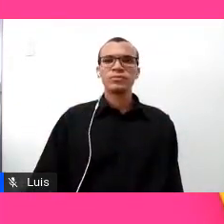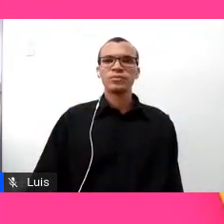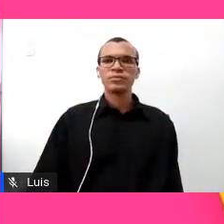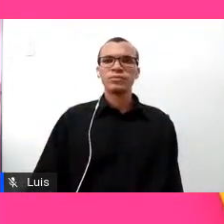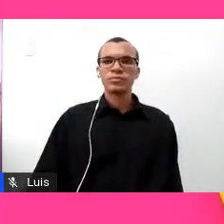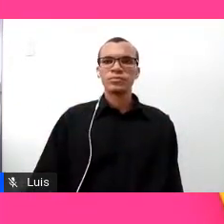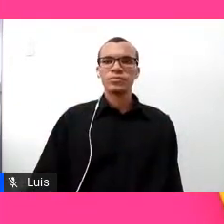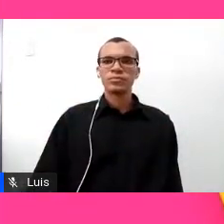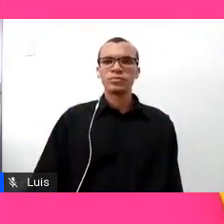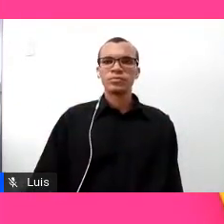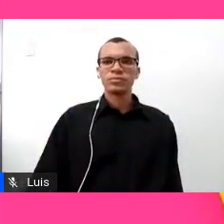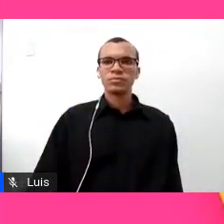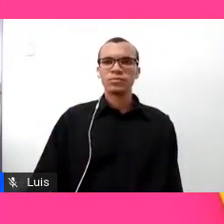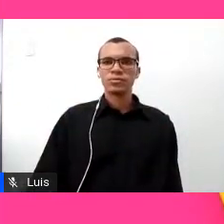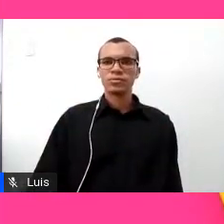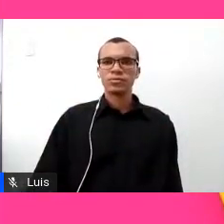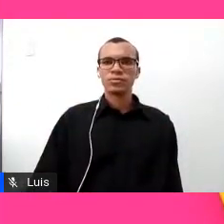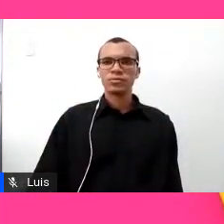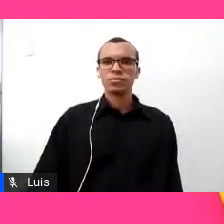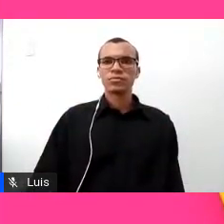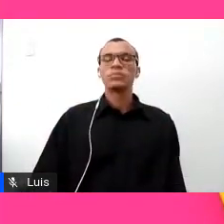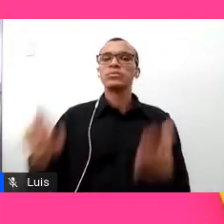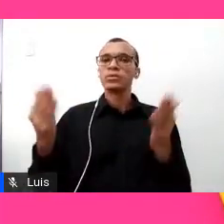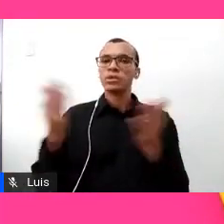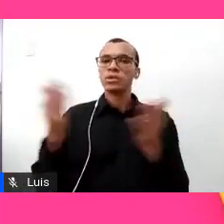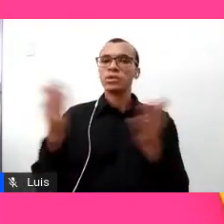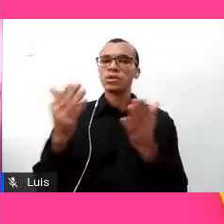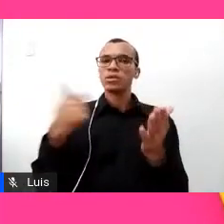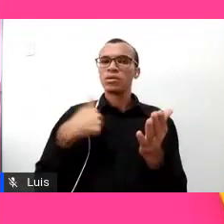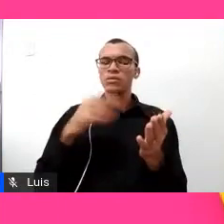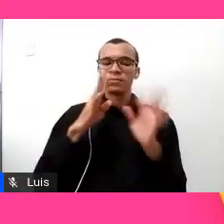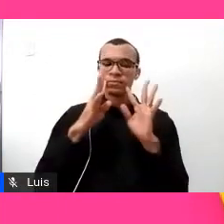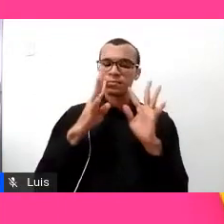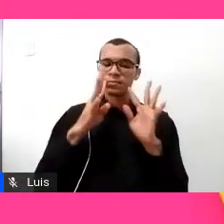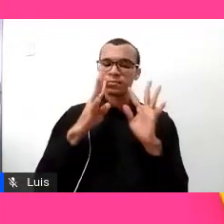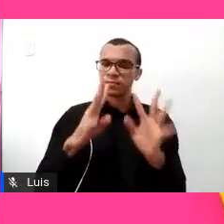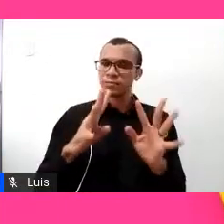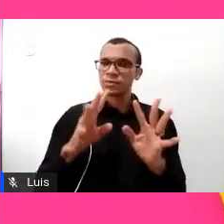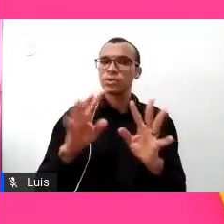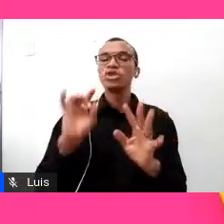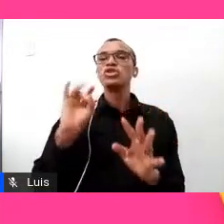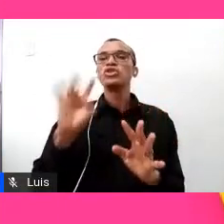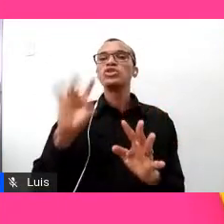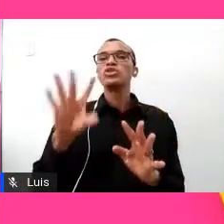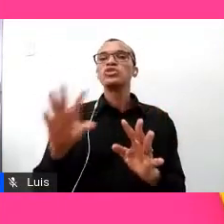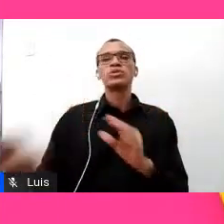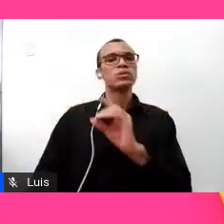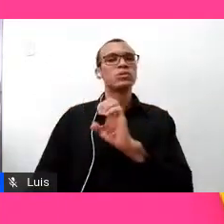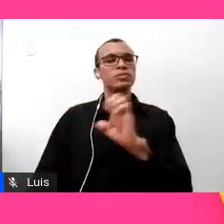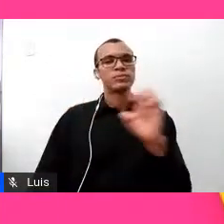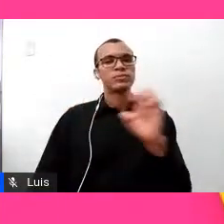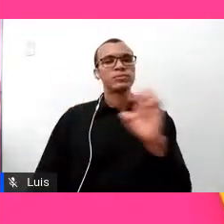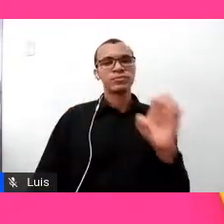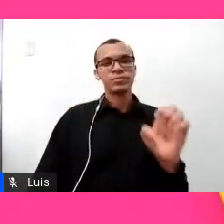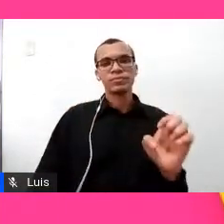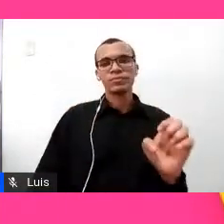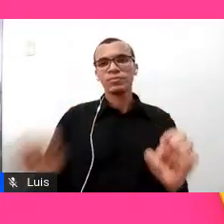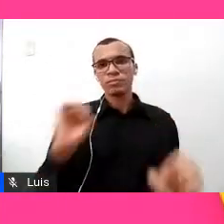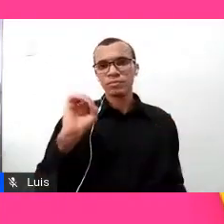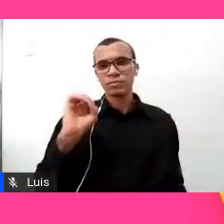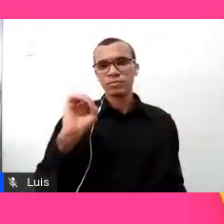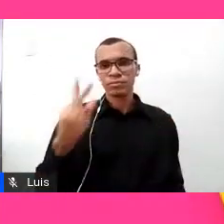Passei aqui a cola. E agora eu dou atenção apenas para esse lado, ok?